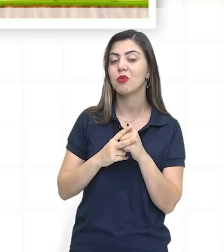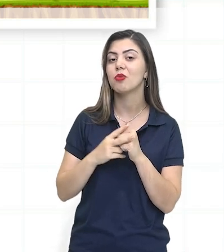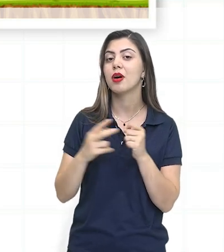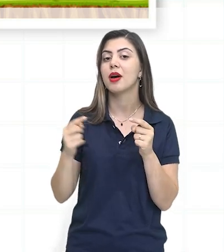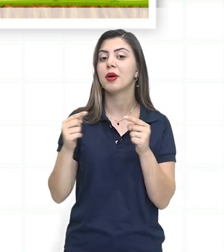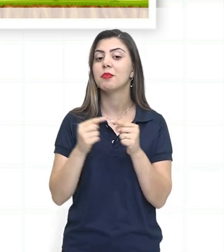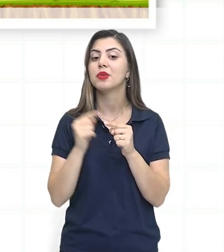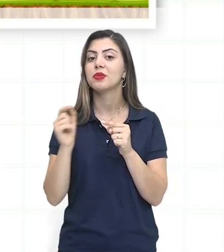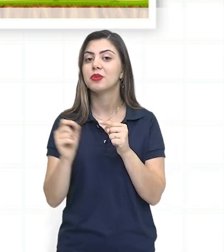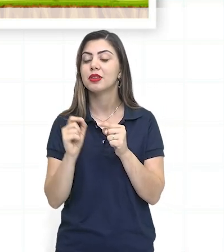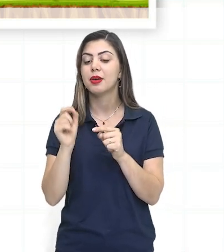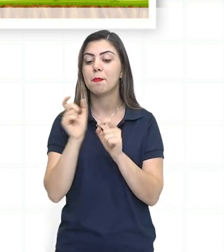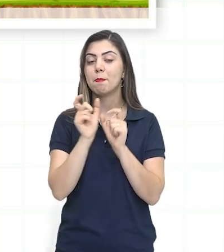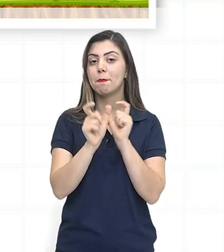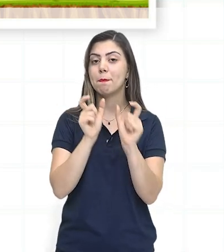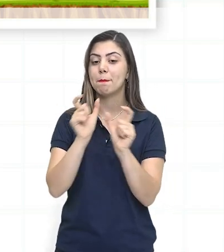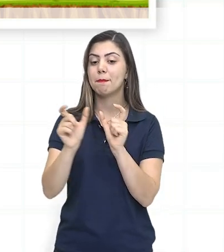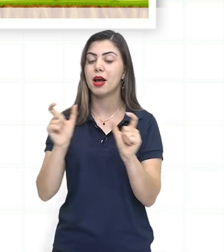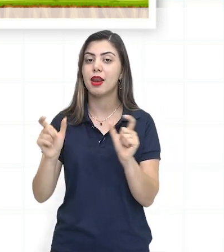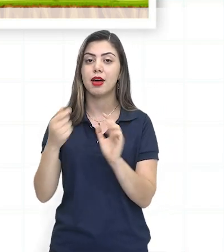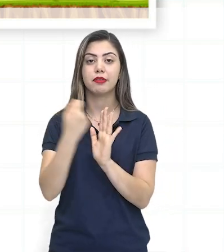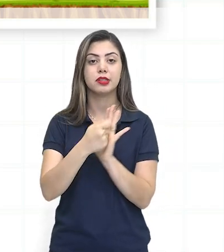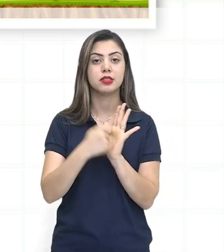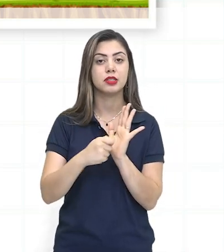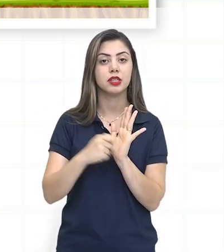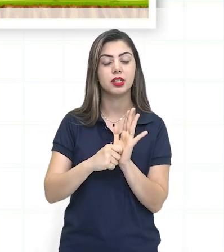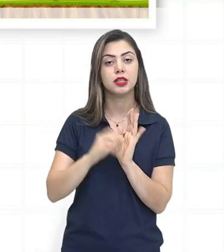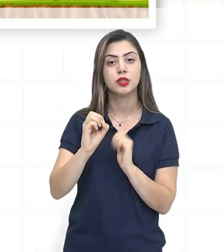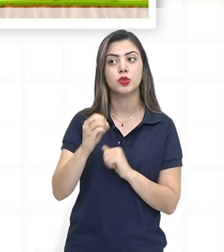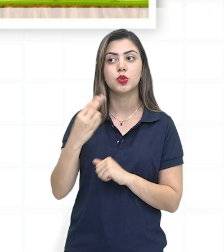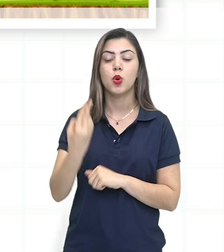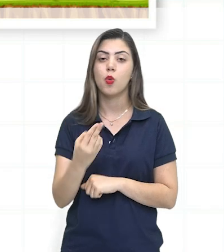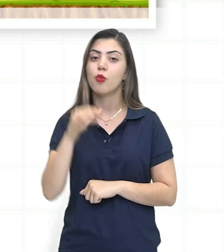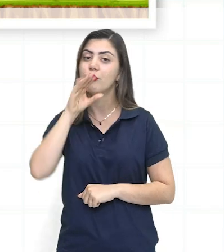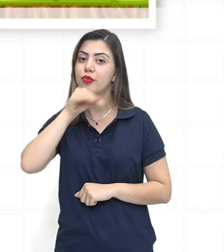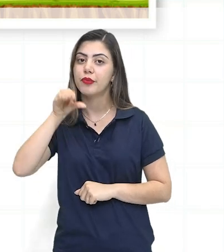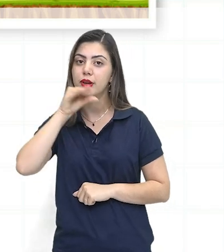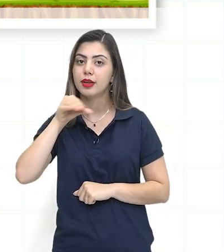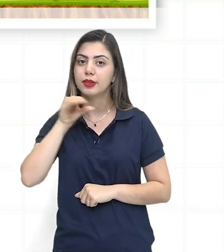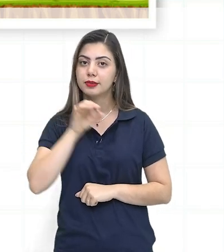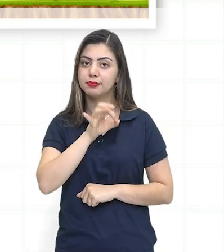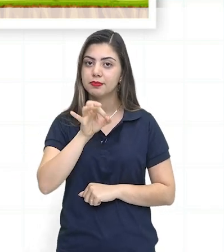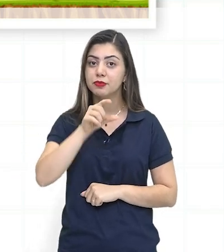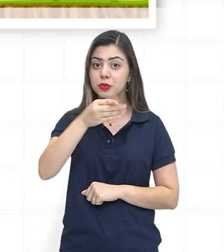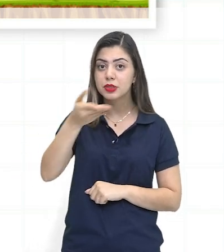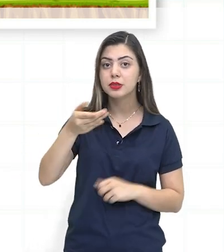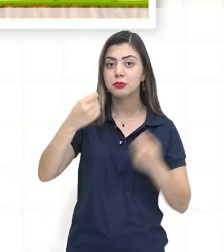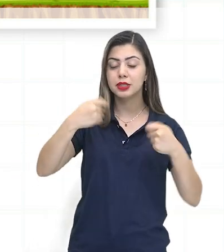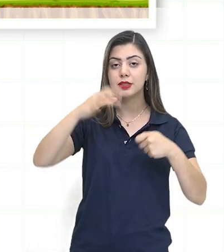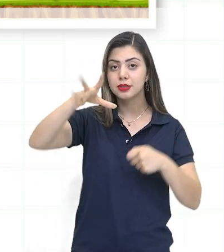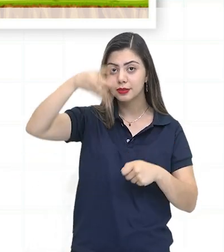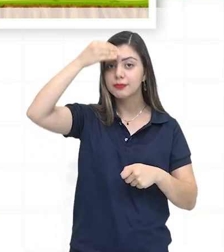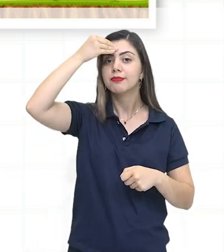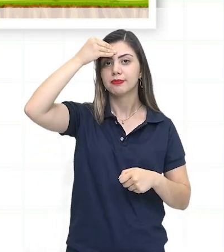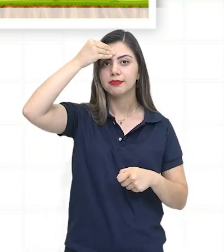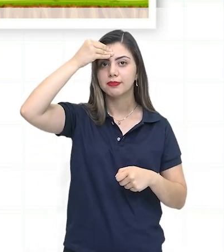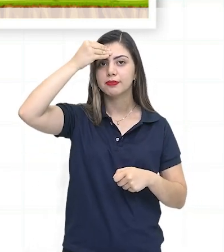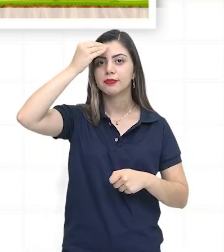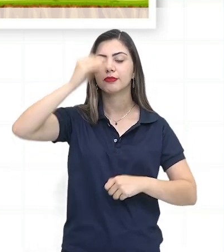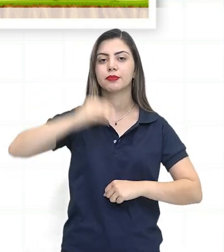linguagem expressa por palavras escritas ou faladas. É isso que você tem de ter em